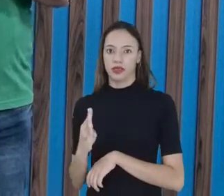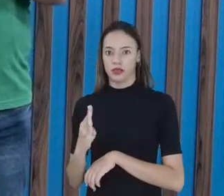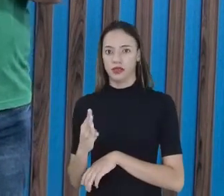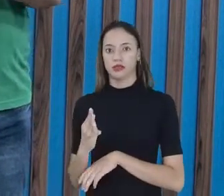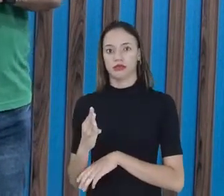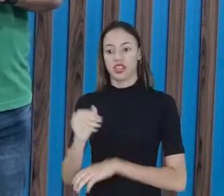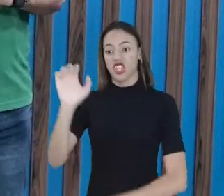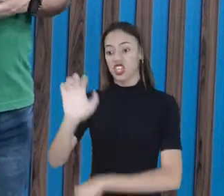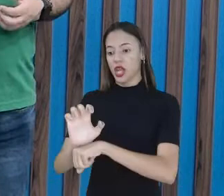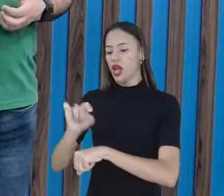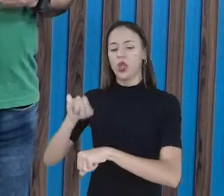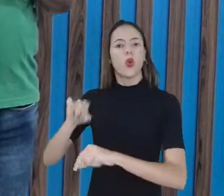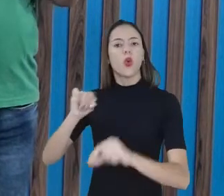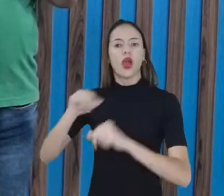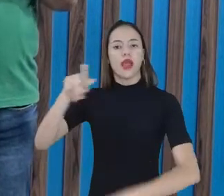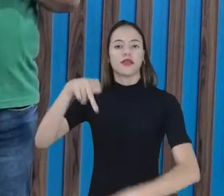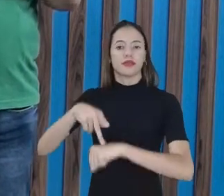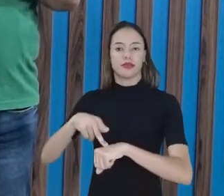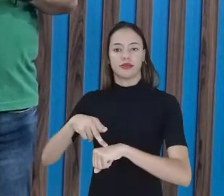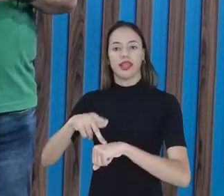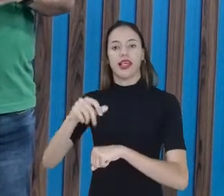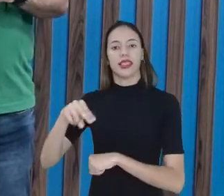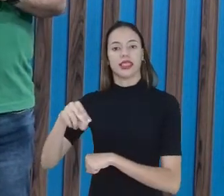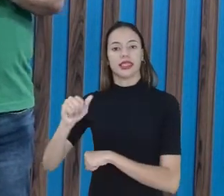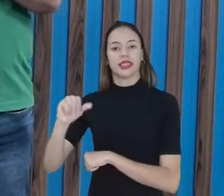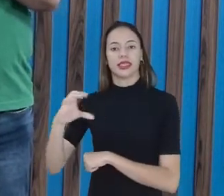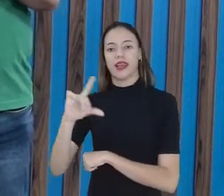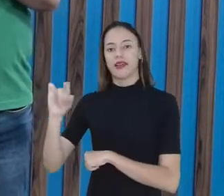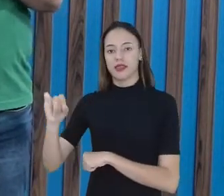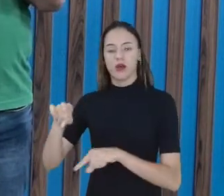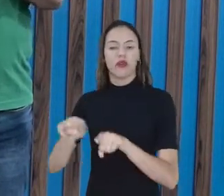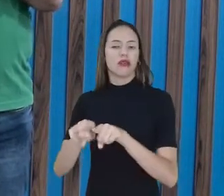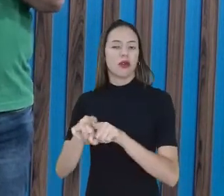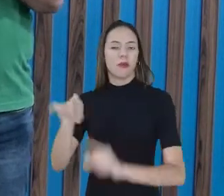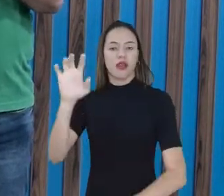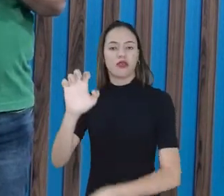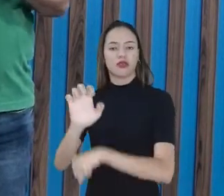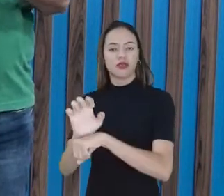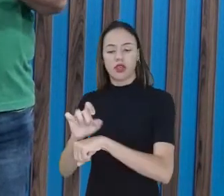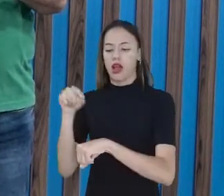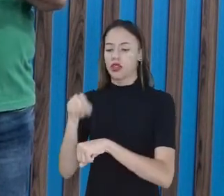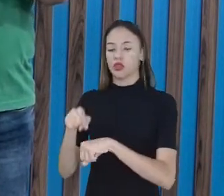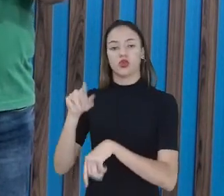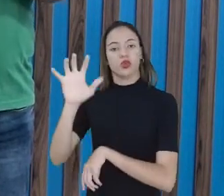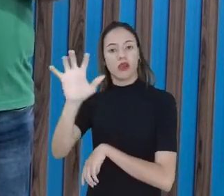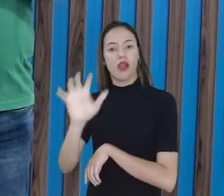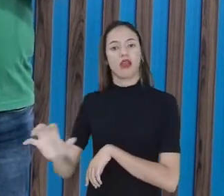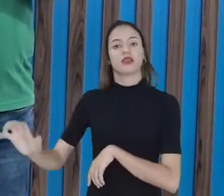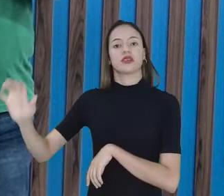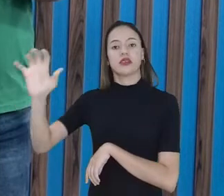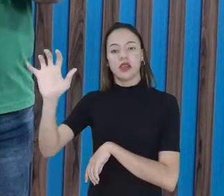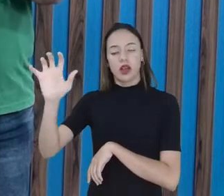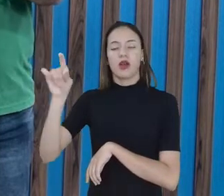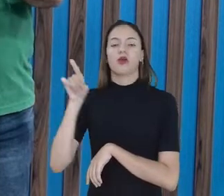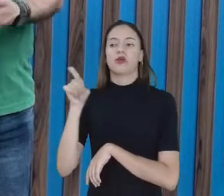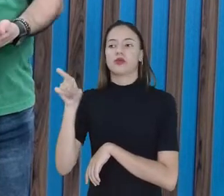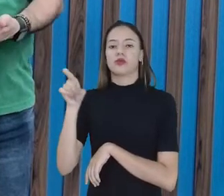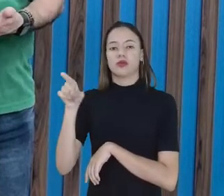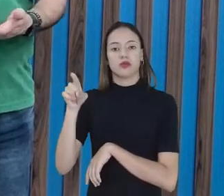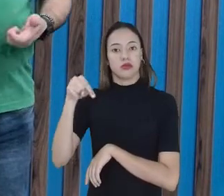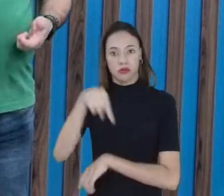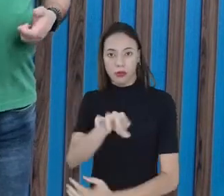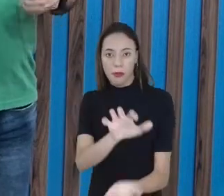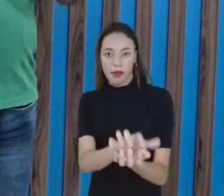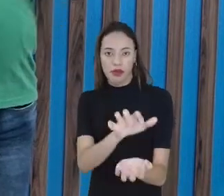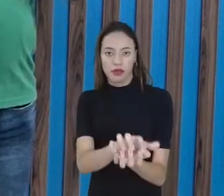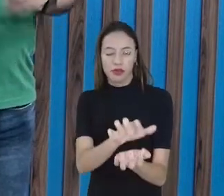Estado enquanto nação, do nosso Estado enquanto região, no caso